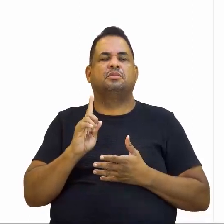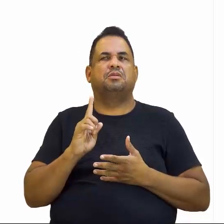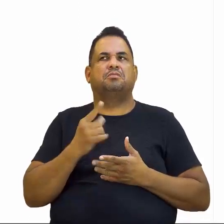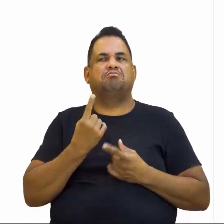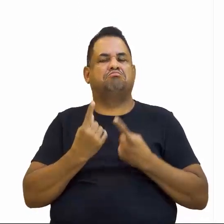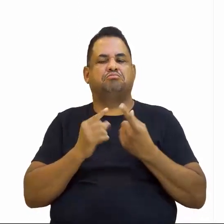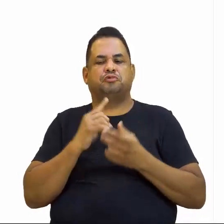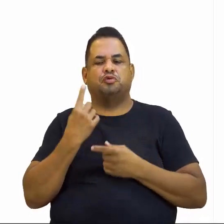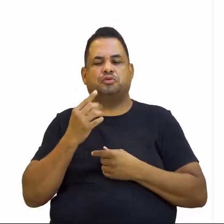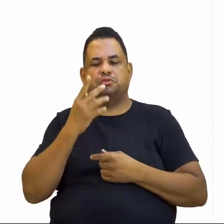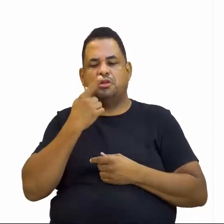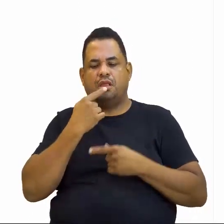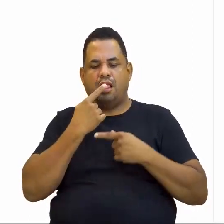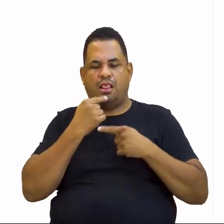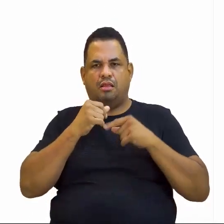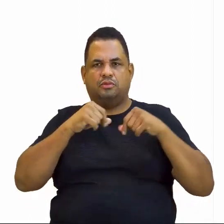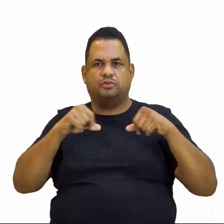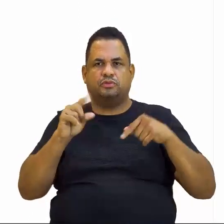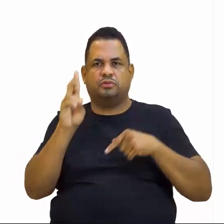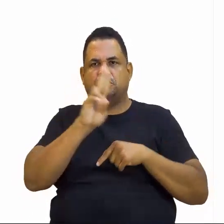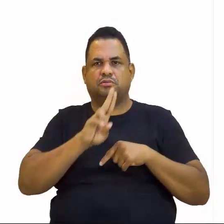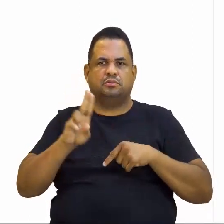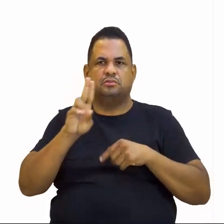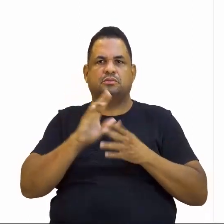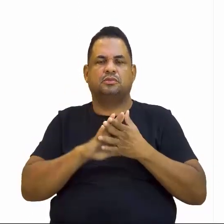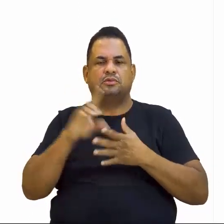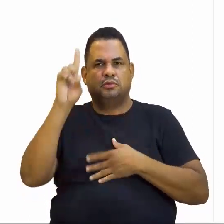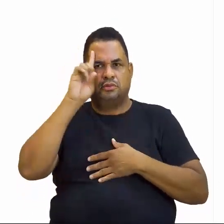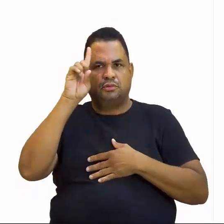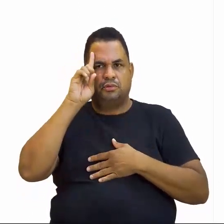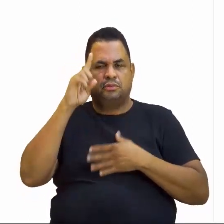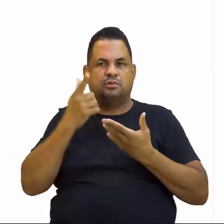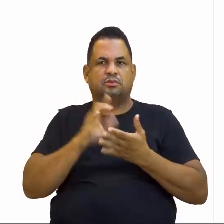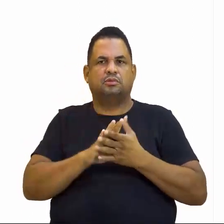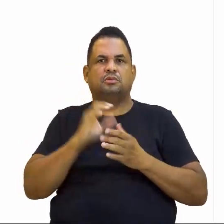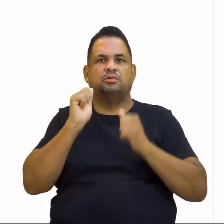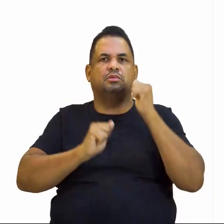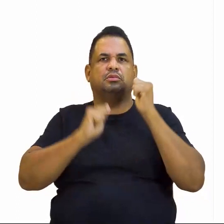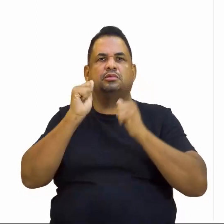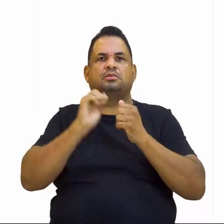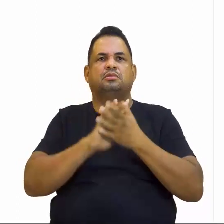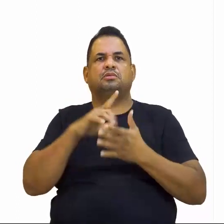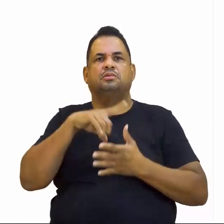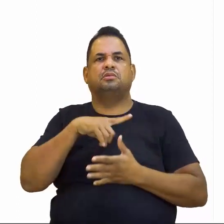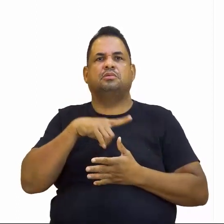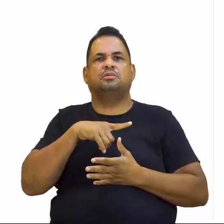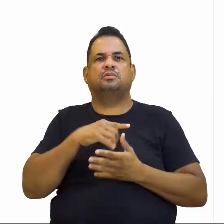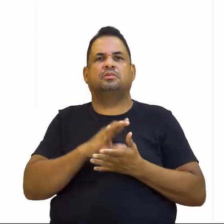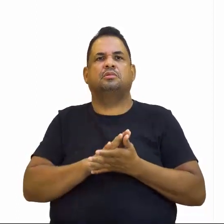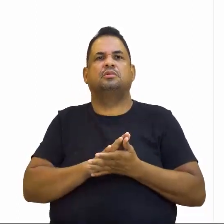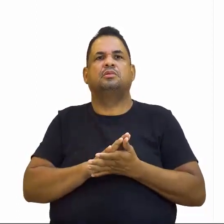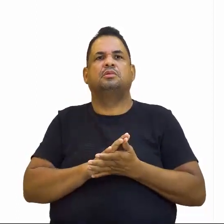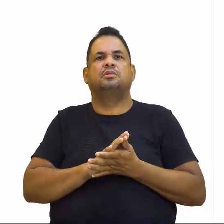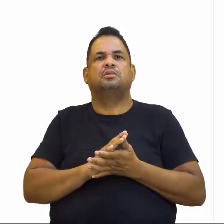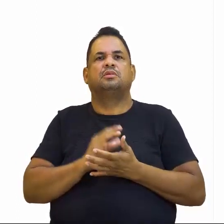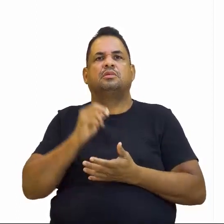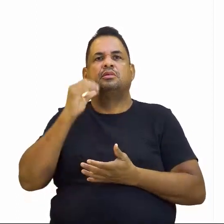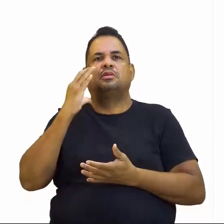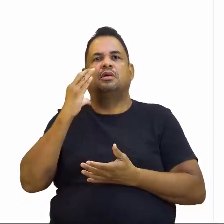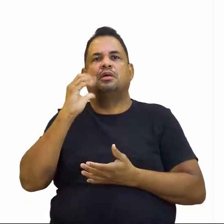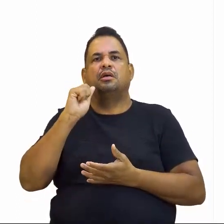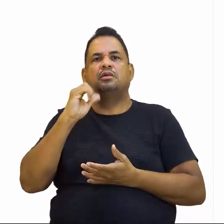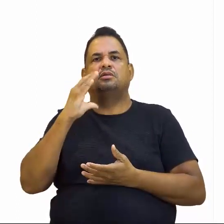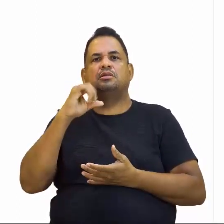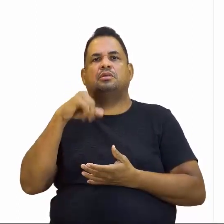que é utilizado no nosso dia a dia, que é utilizado nas indústrias. A gente tem sais como o carbonato de